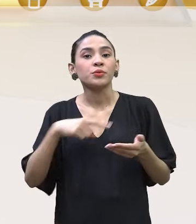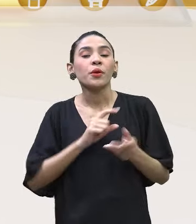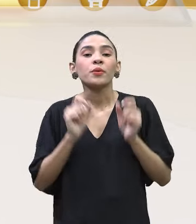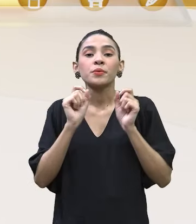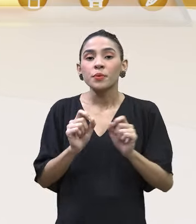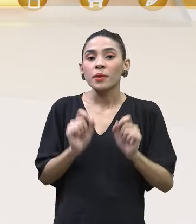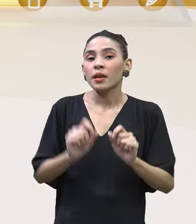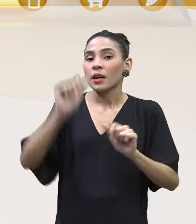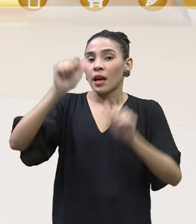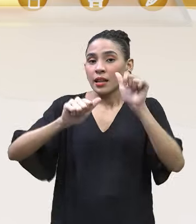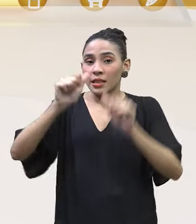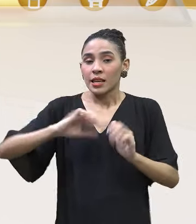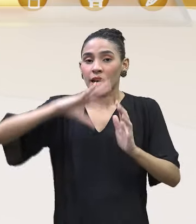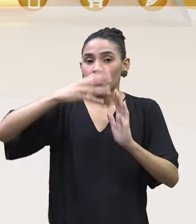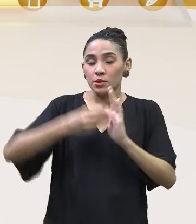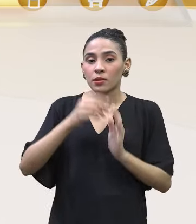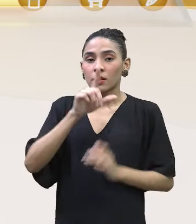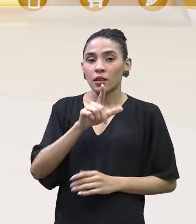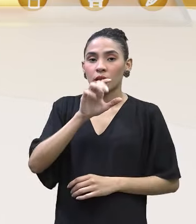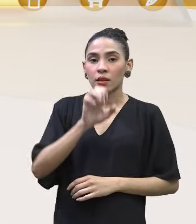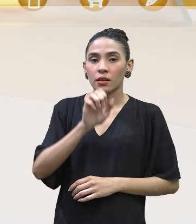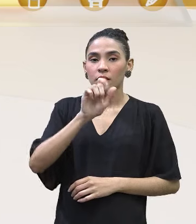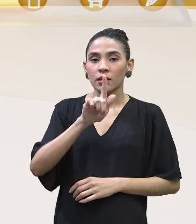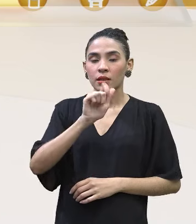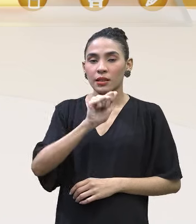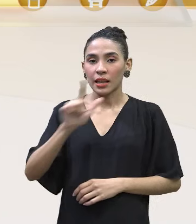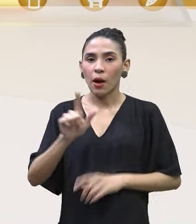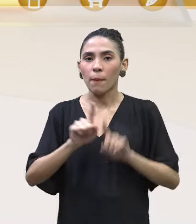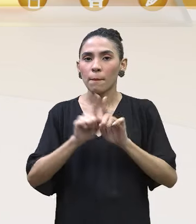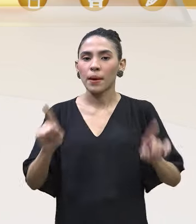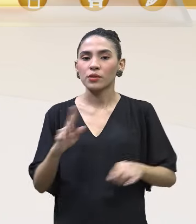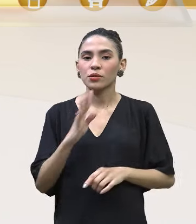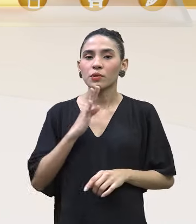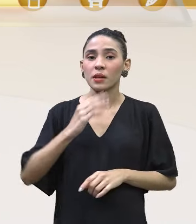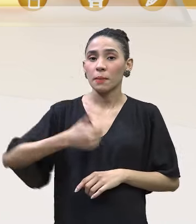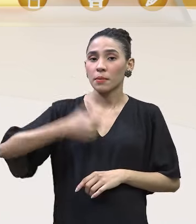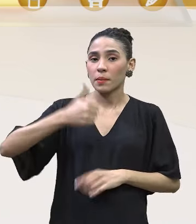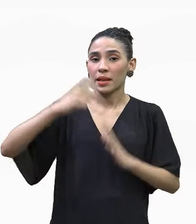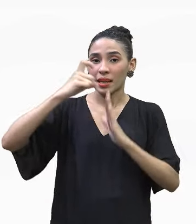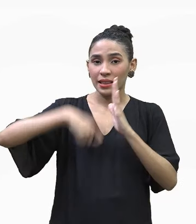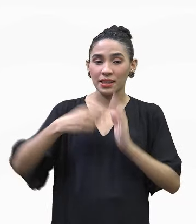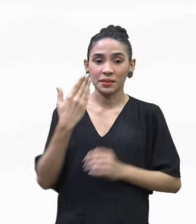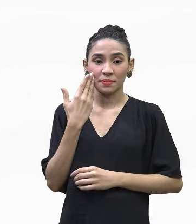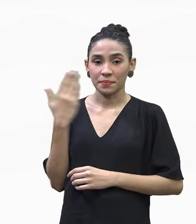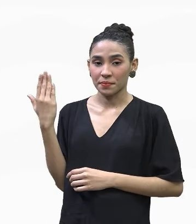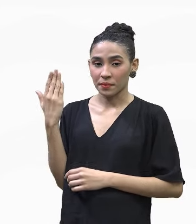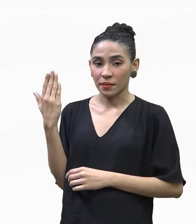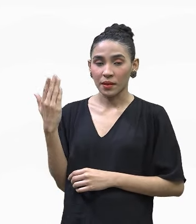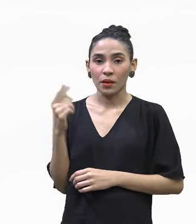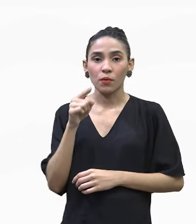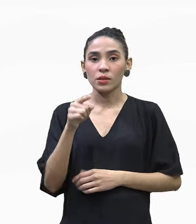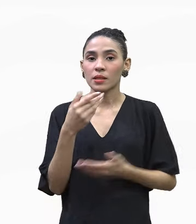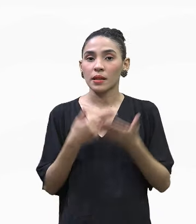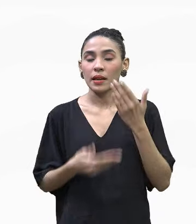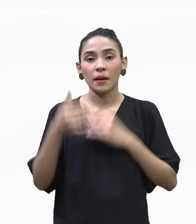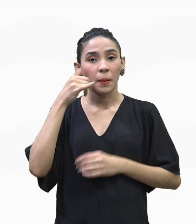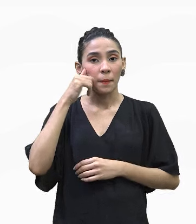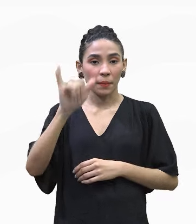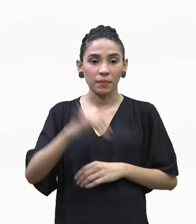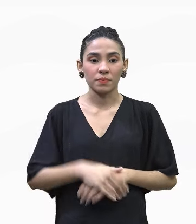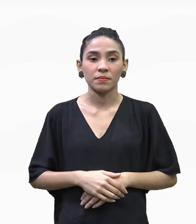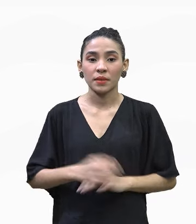analisar aí a Amazônia legal mas vamos lá então Professor conhecer a primeira taxa de olho na tela para que você não perca nenhum detalhe